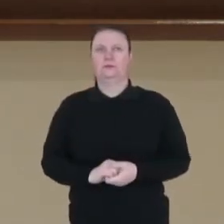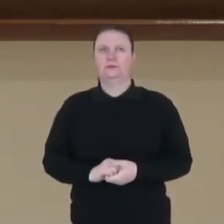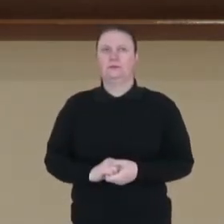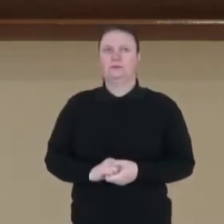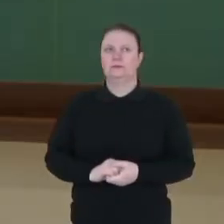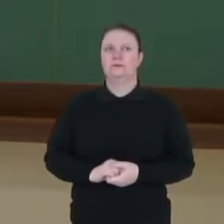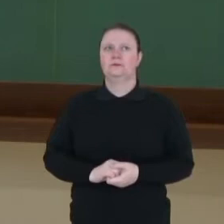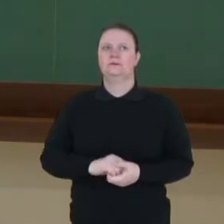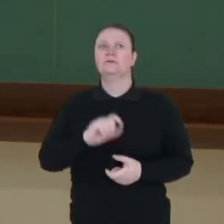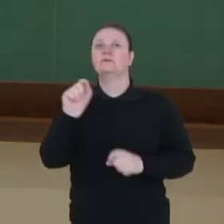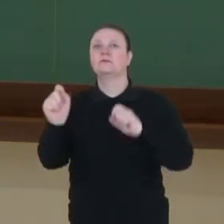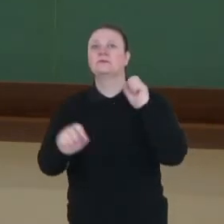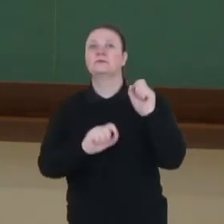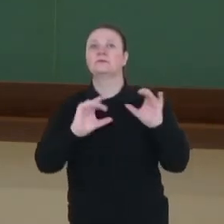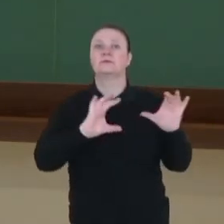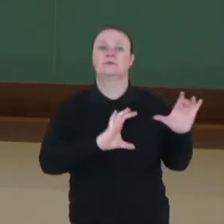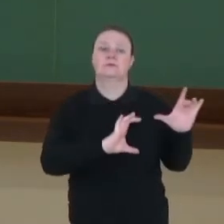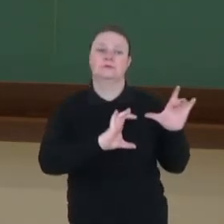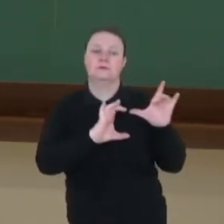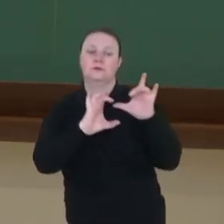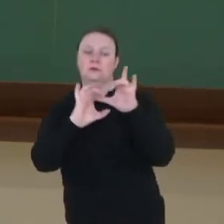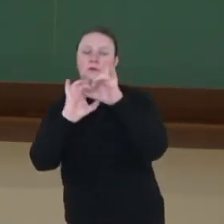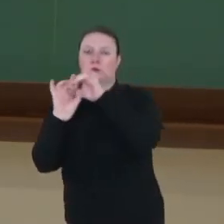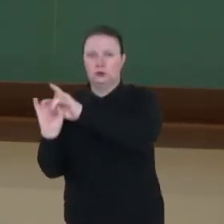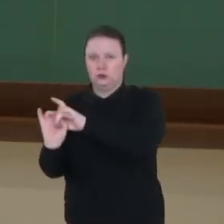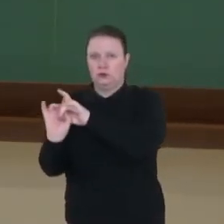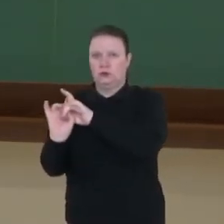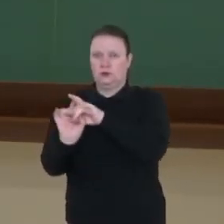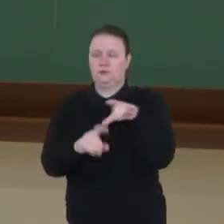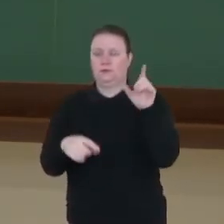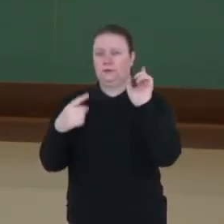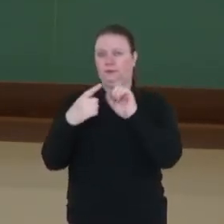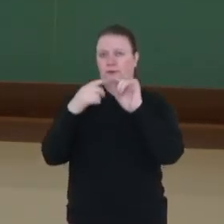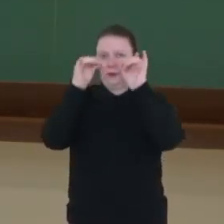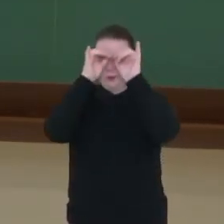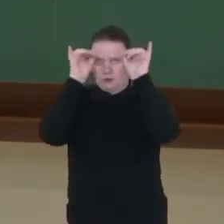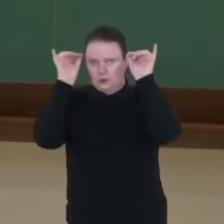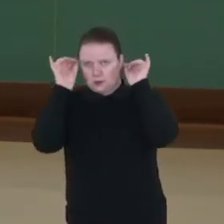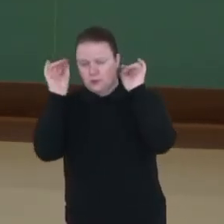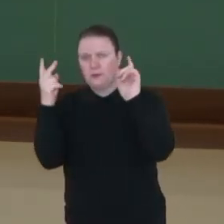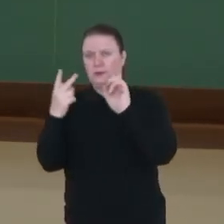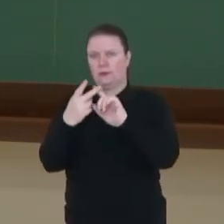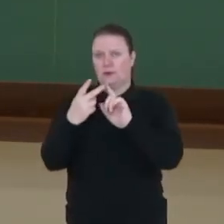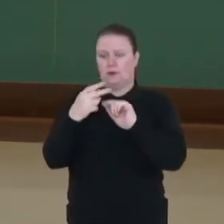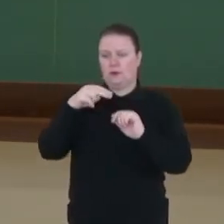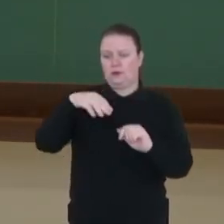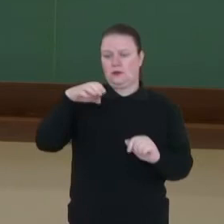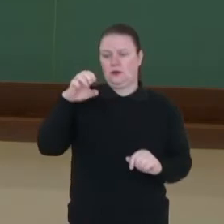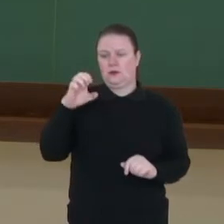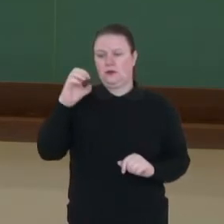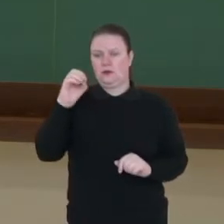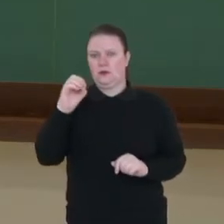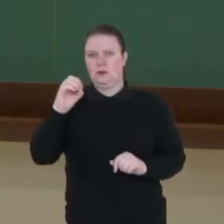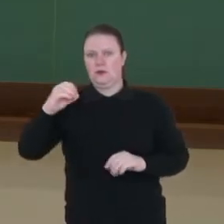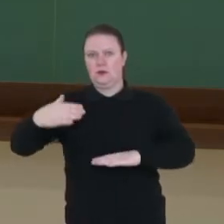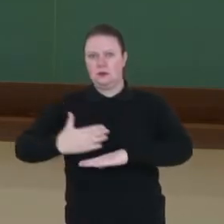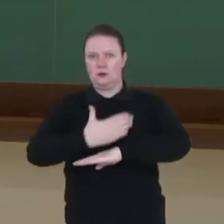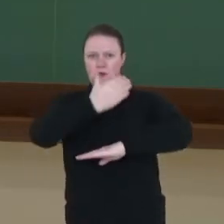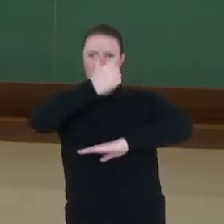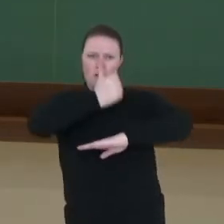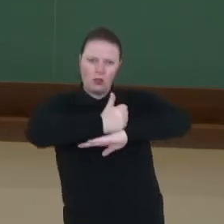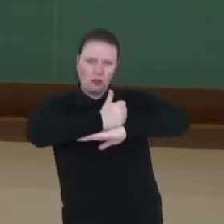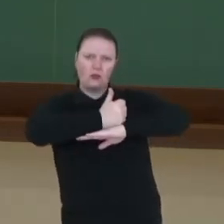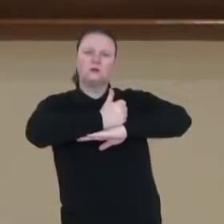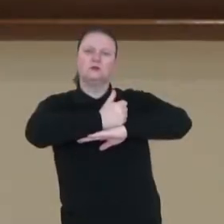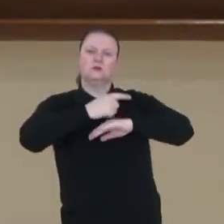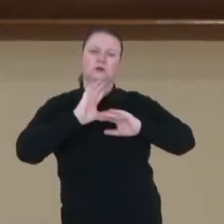Bom, qual é o contexto disso tudo? É o imperialismo, é a neocolonização, é esse domínio dentro do continente.